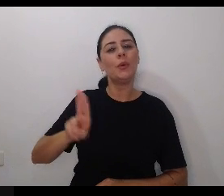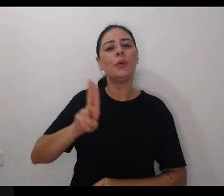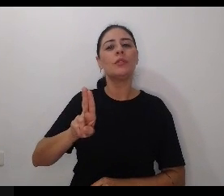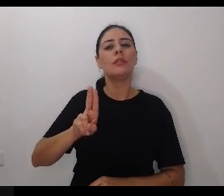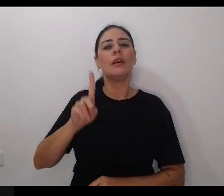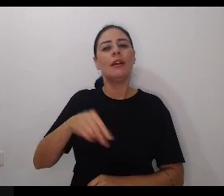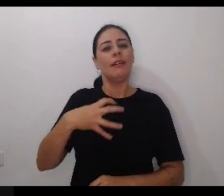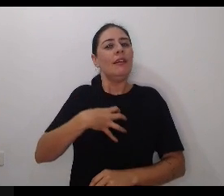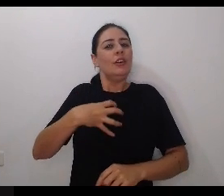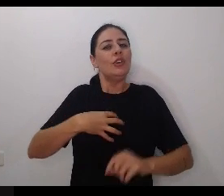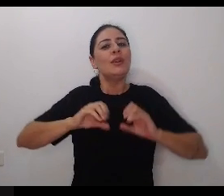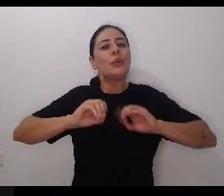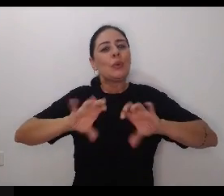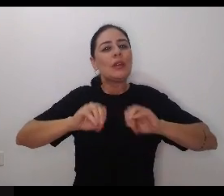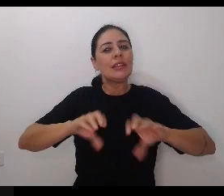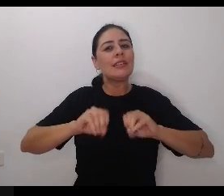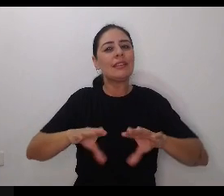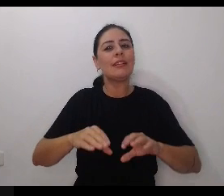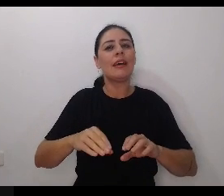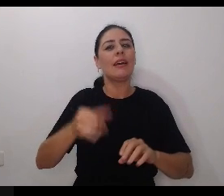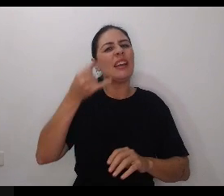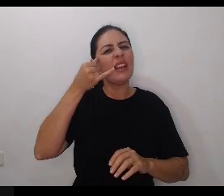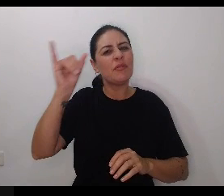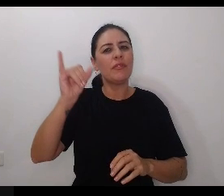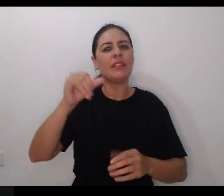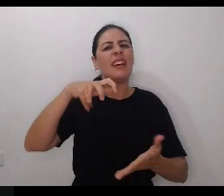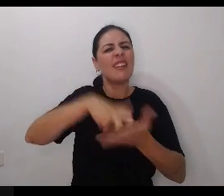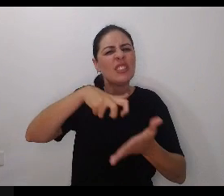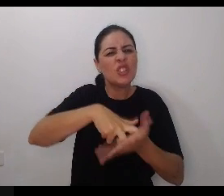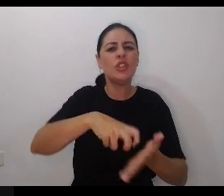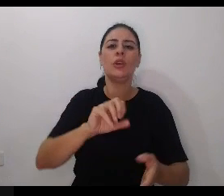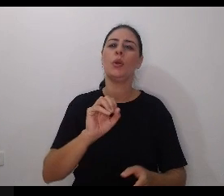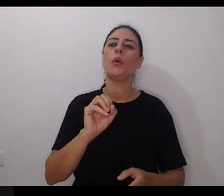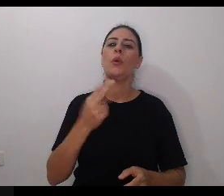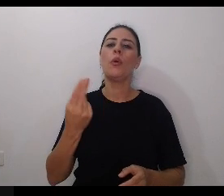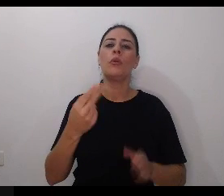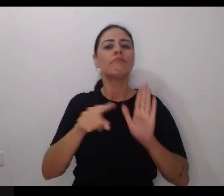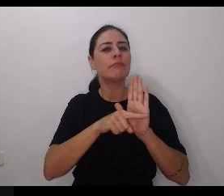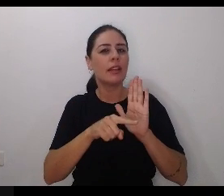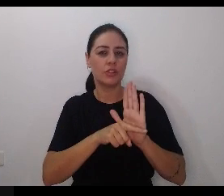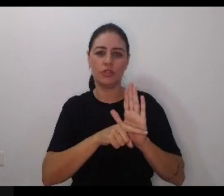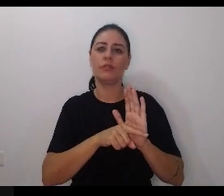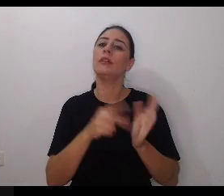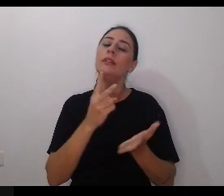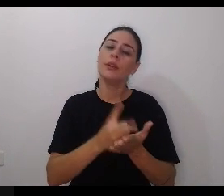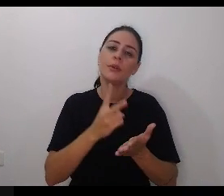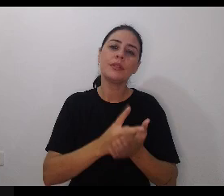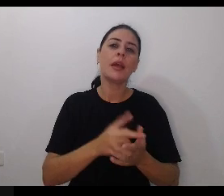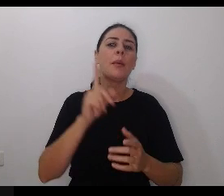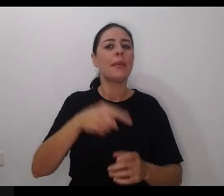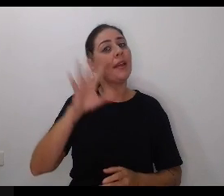confortar, transmitir segurança, né? Dialogar com a criança e principalmente usar formas